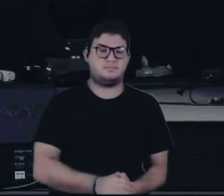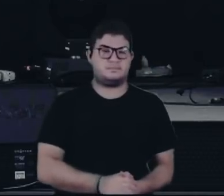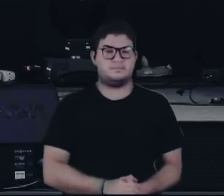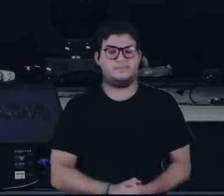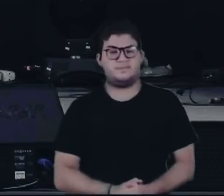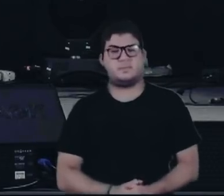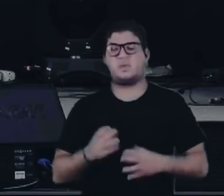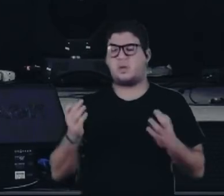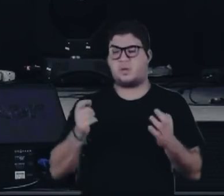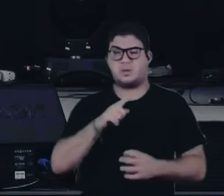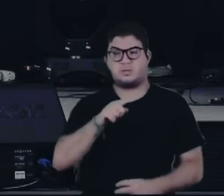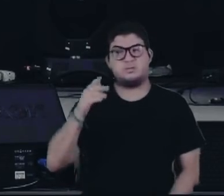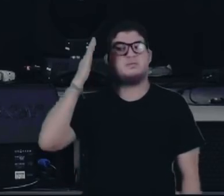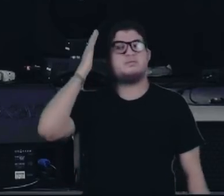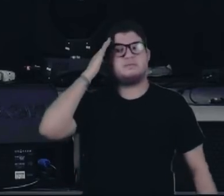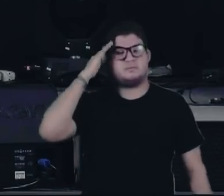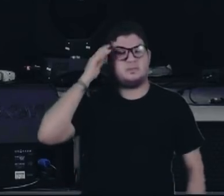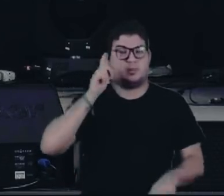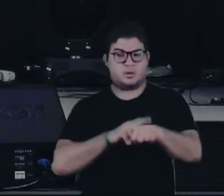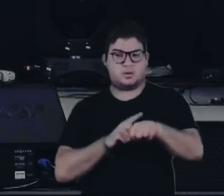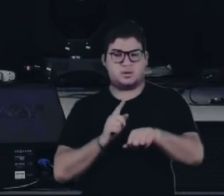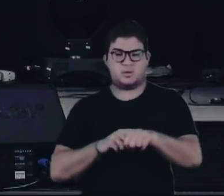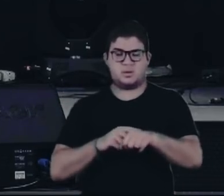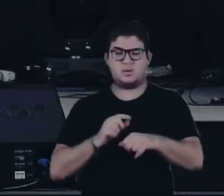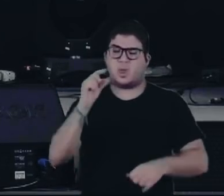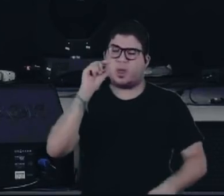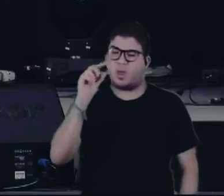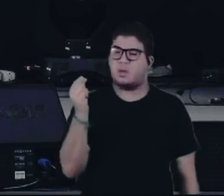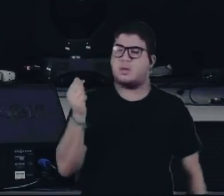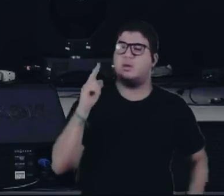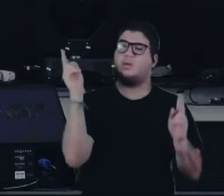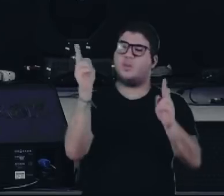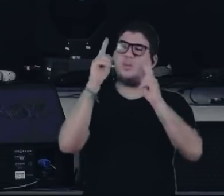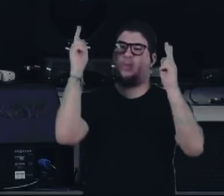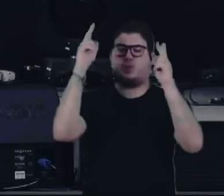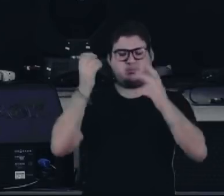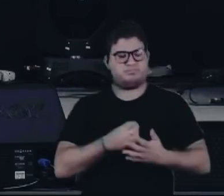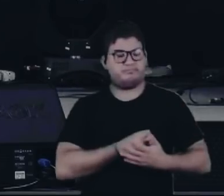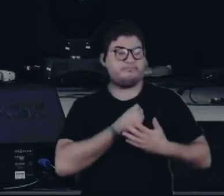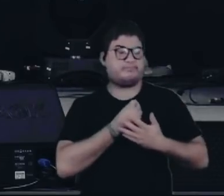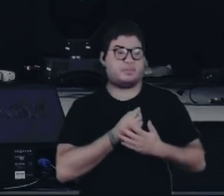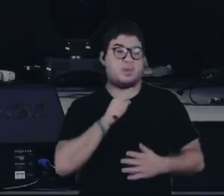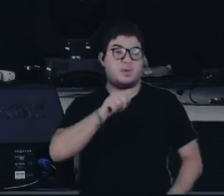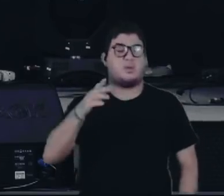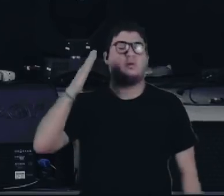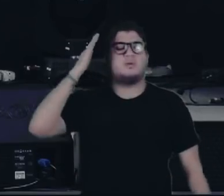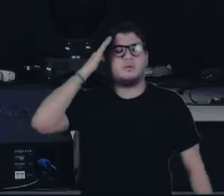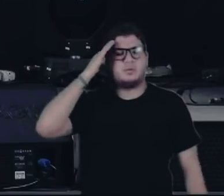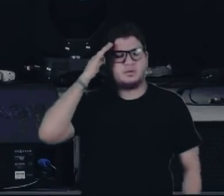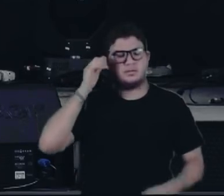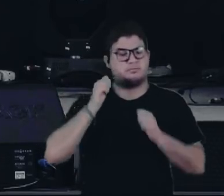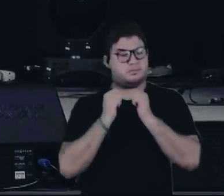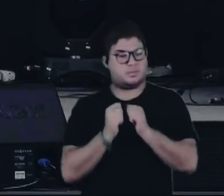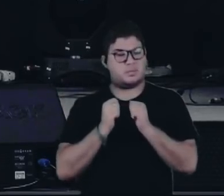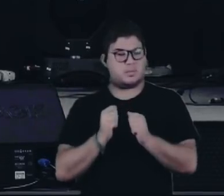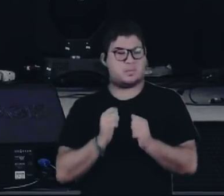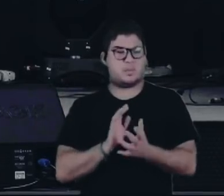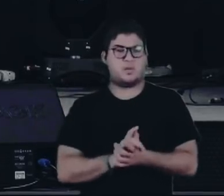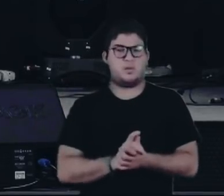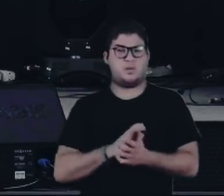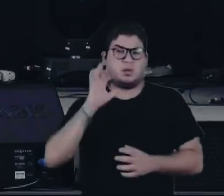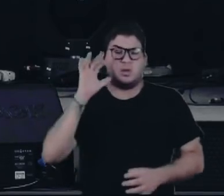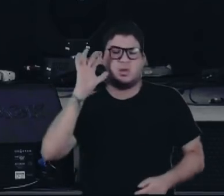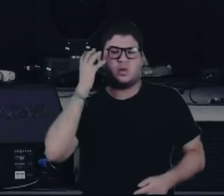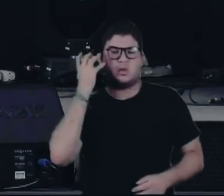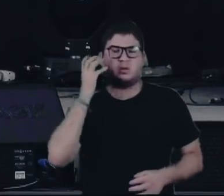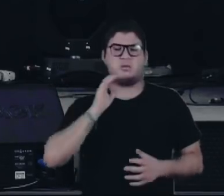Com certeza você já deve ter ouvido que o tempo é a moeda mais valiosa da sua vida. Mas só você pode determinar como essa moeda vai ser